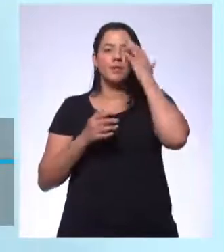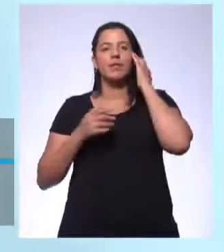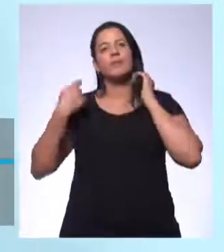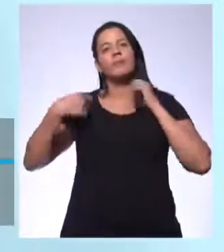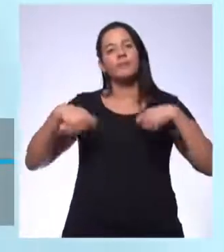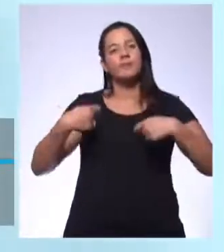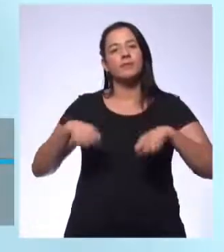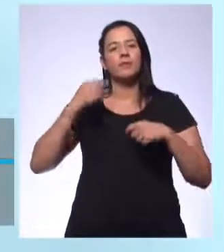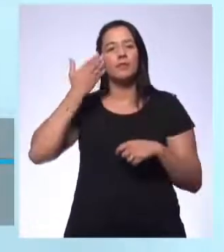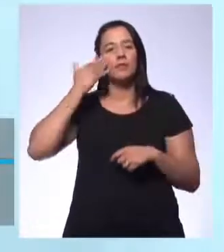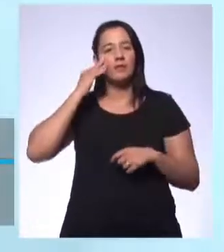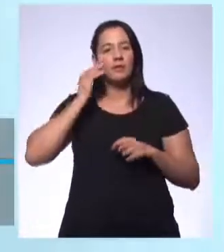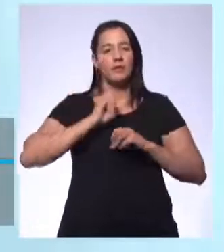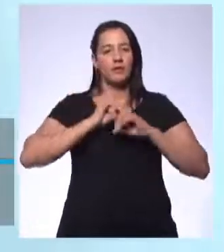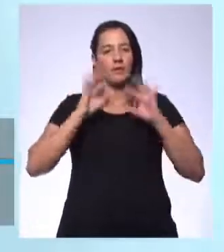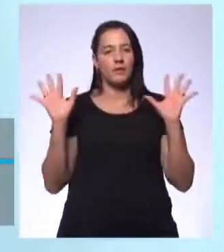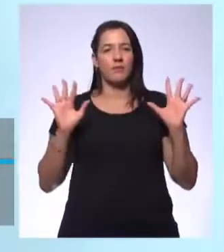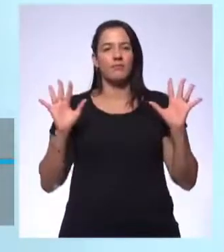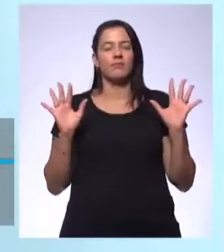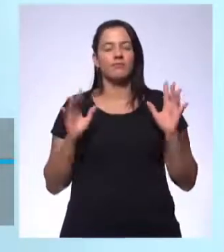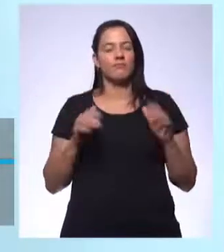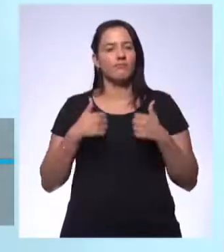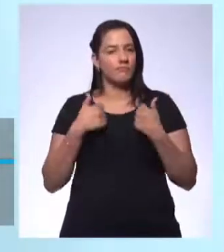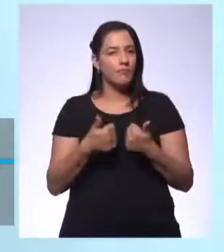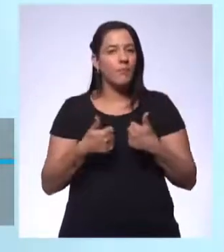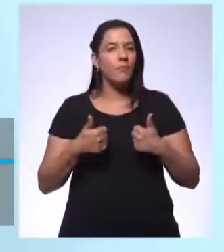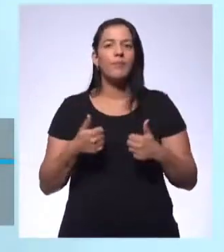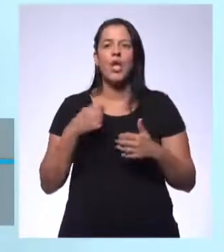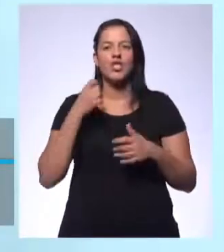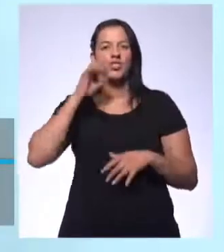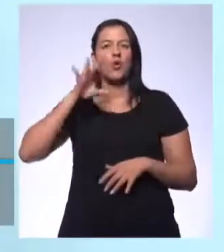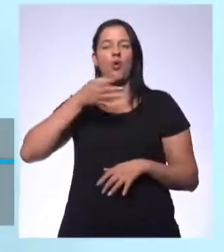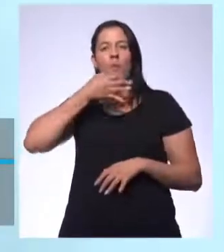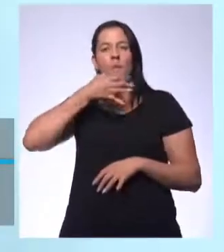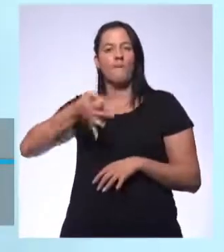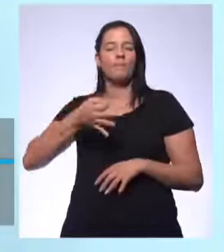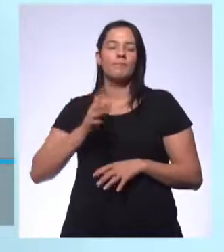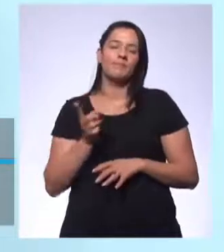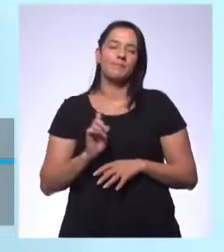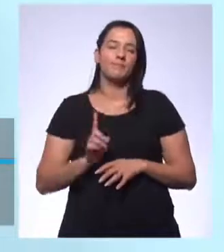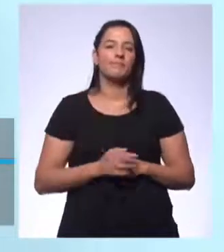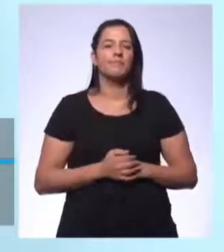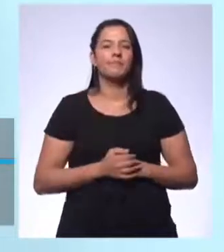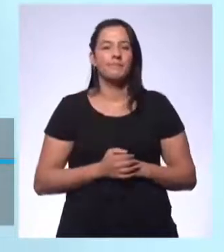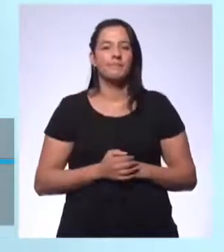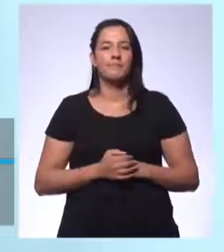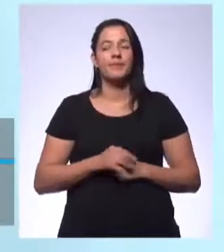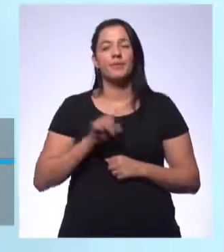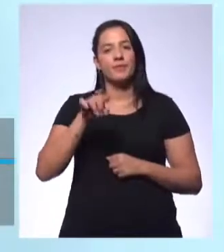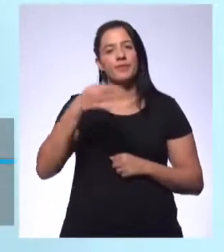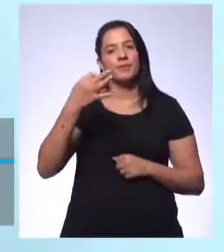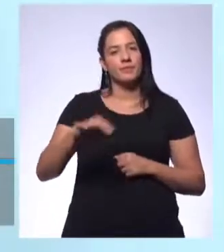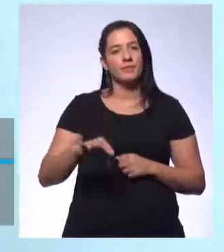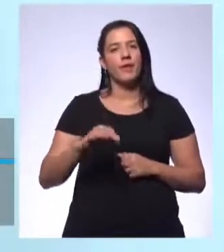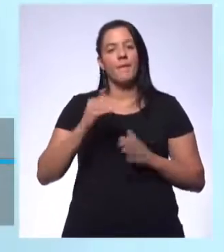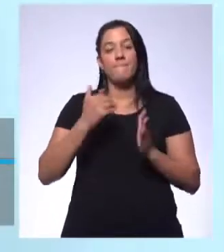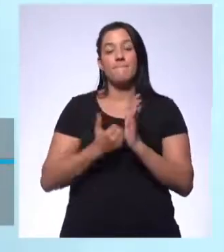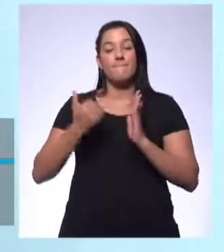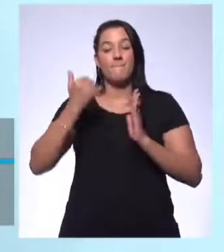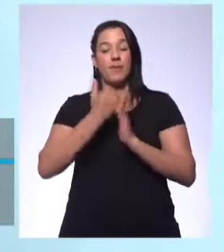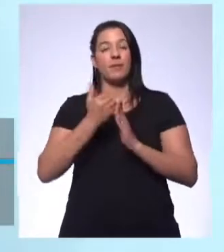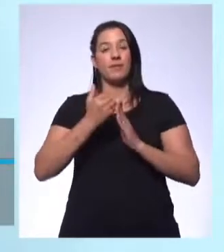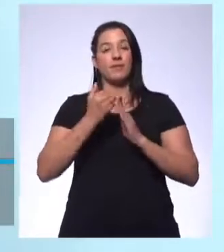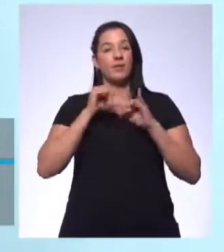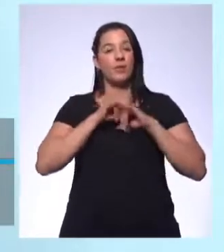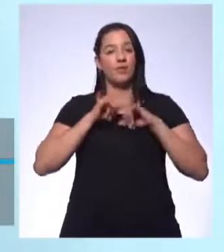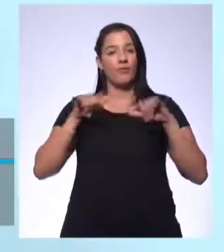toda a história do cinema. Tem que se situar, não dá para comentar assim de qualquer jeito. Então, vocês responderam, é mais do que informar. Eu coloco a